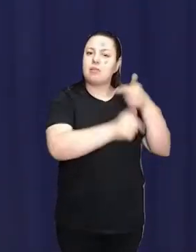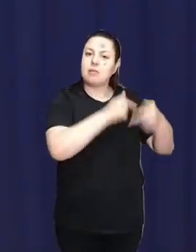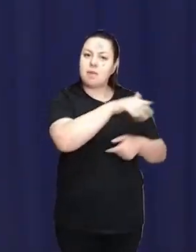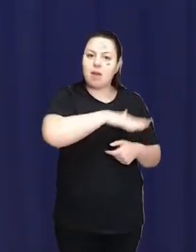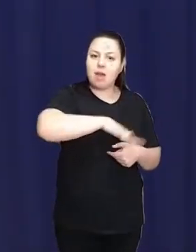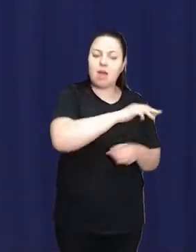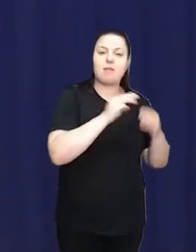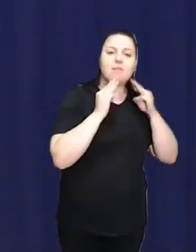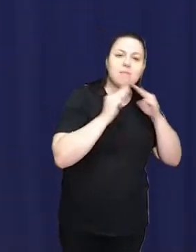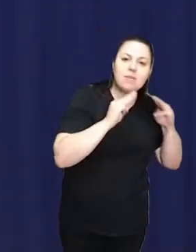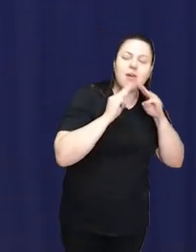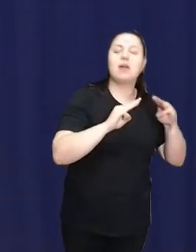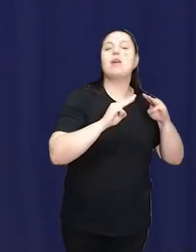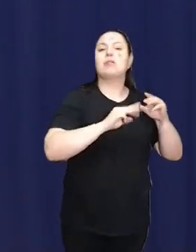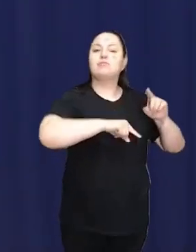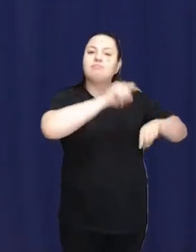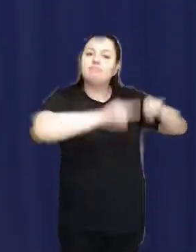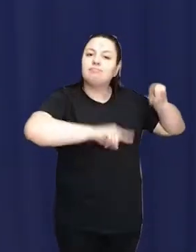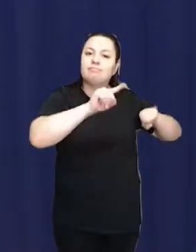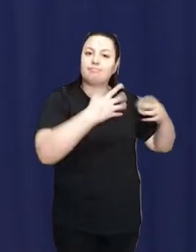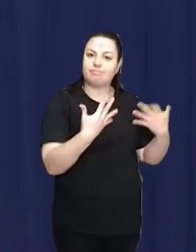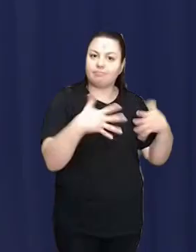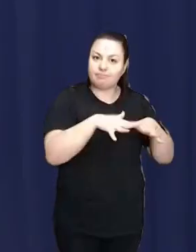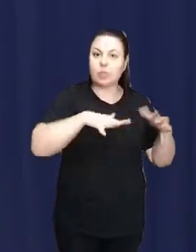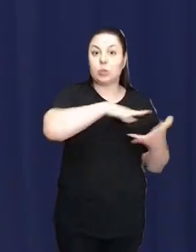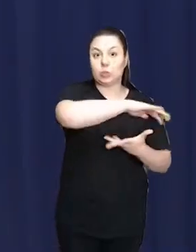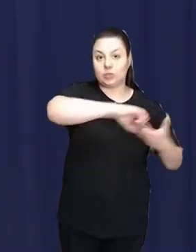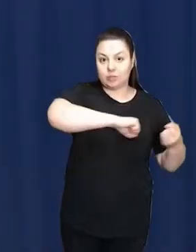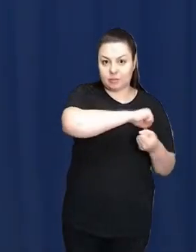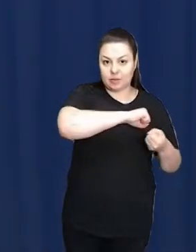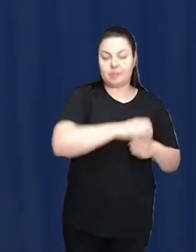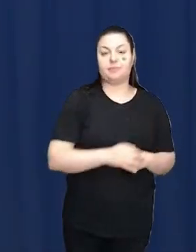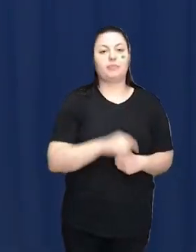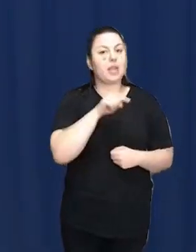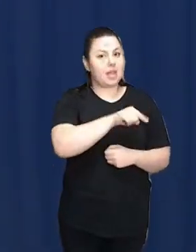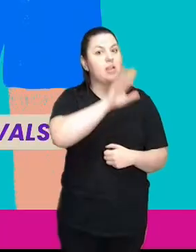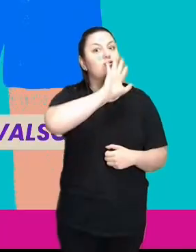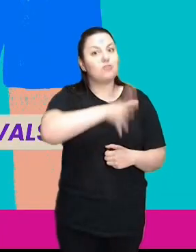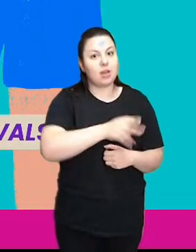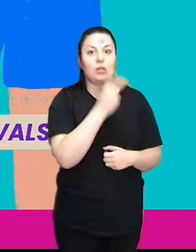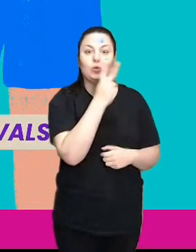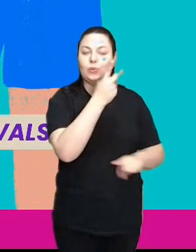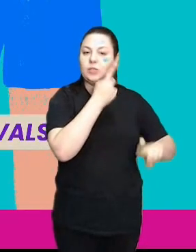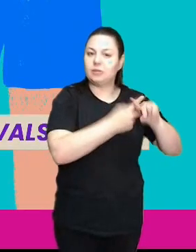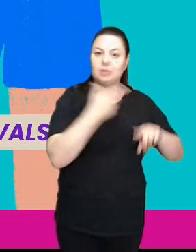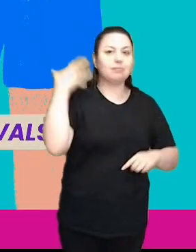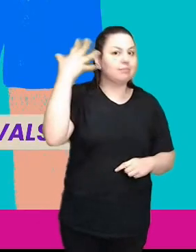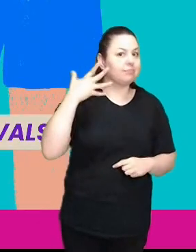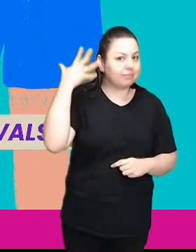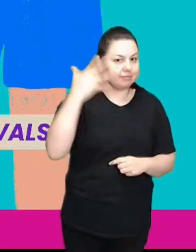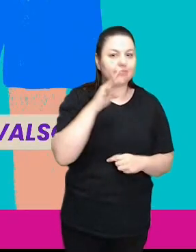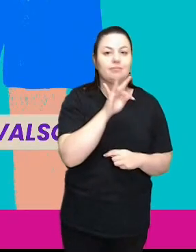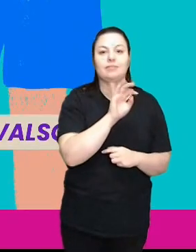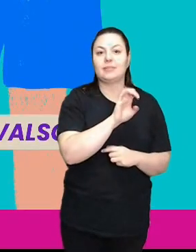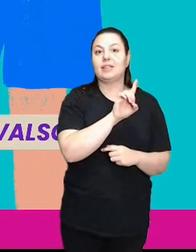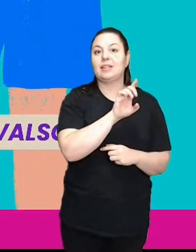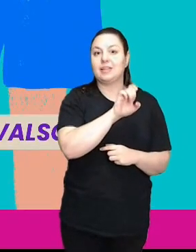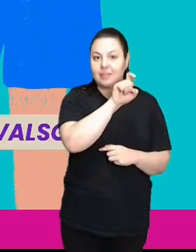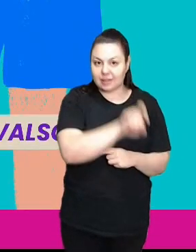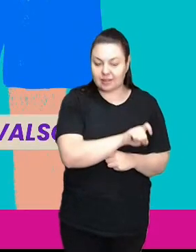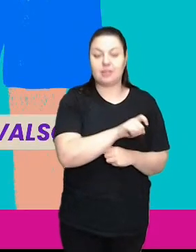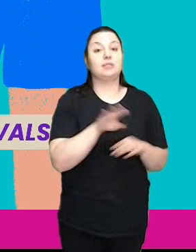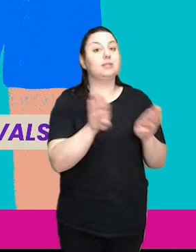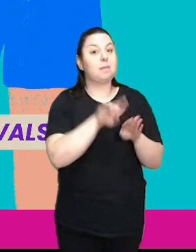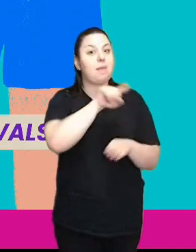inclusão e sustentabilidade. Ele foi 2 vezes palestrante TEDx e ele é autor de best-seller de 4 livros, entre